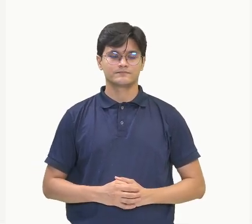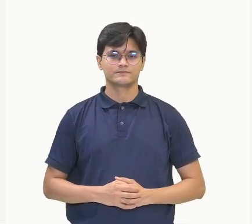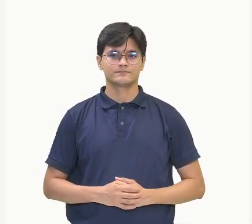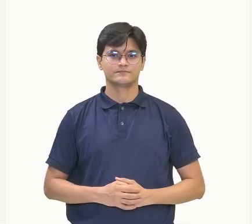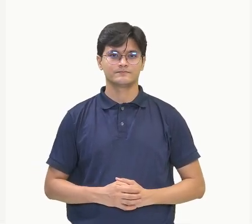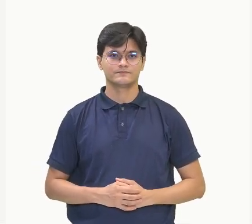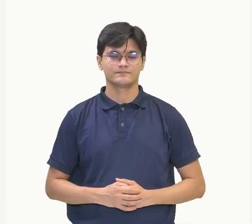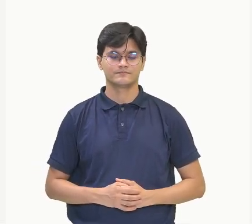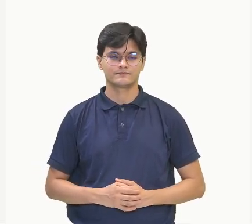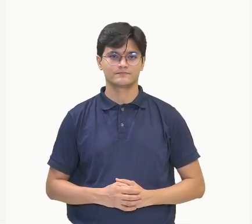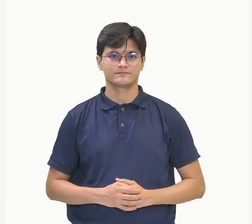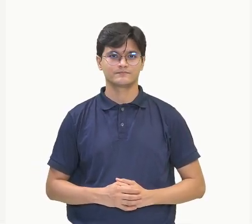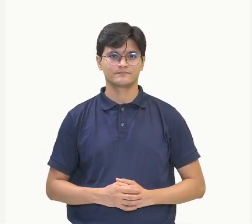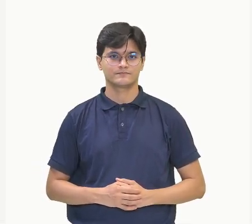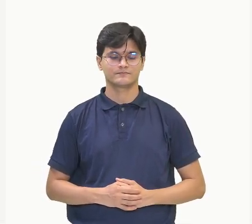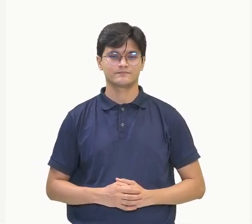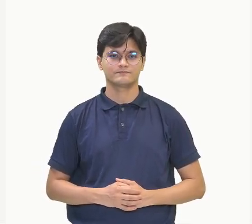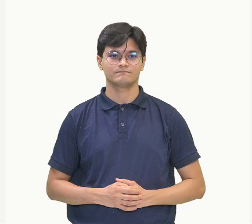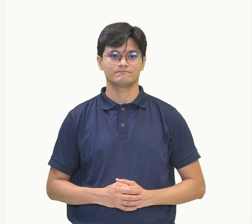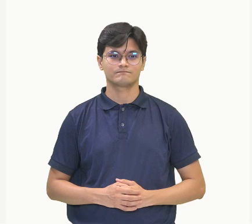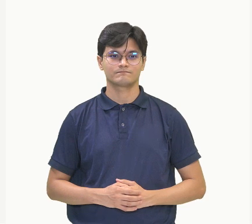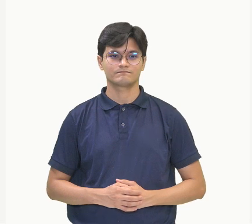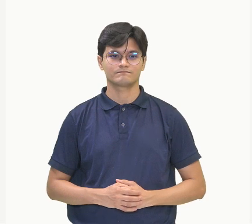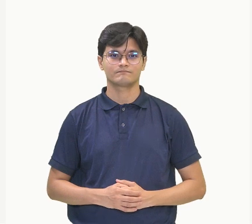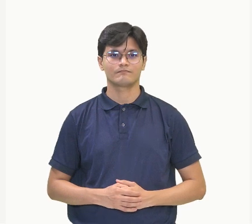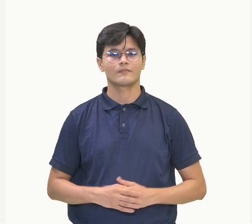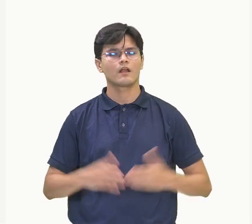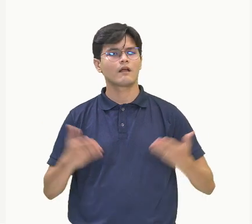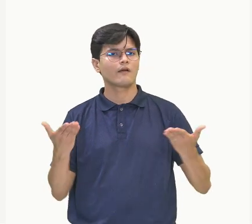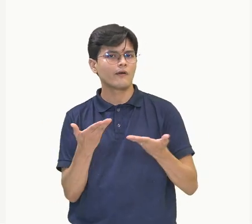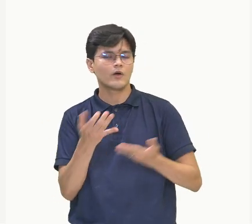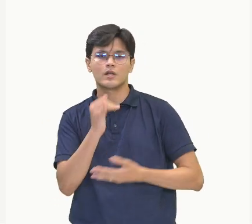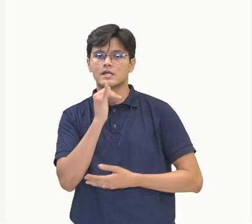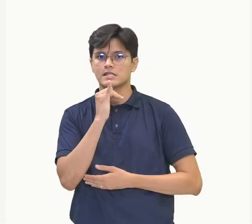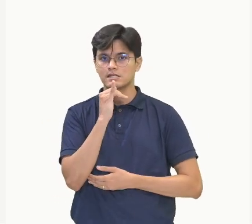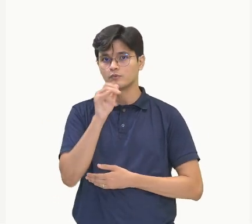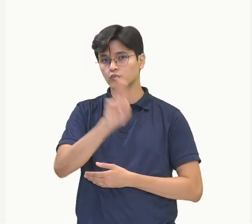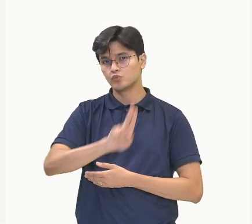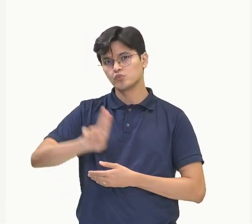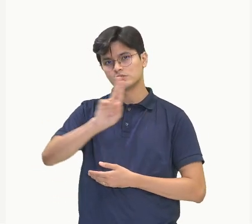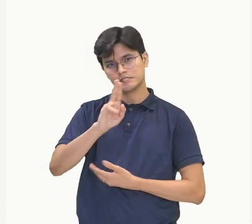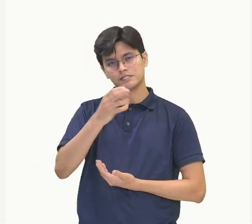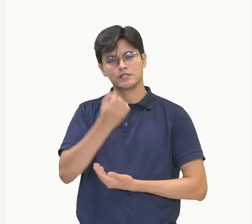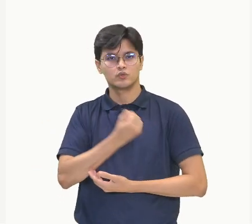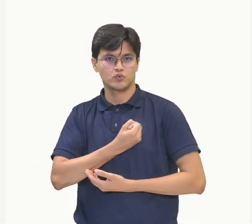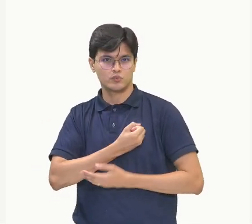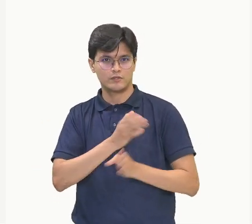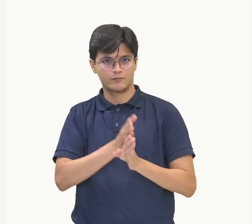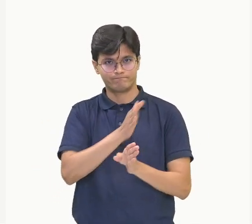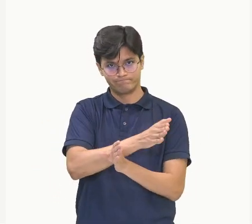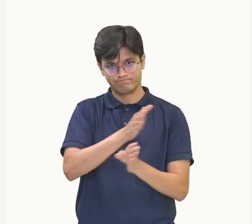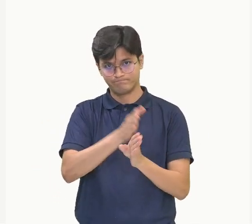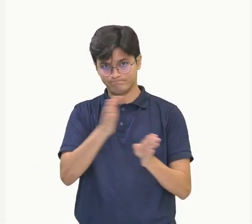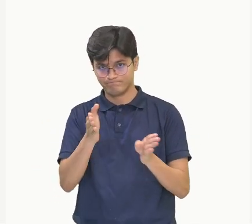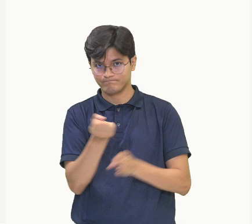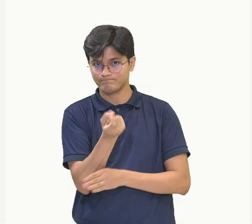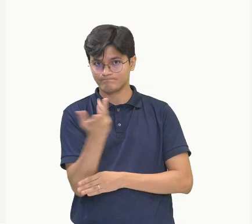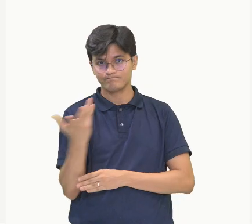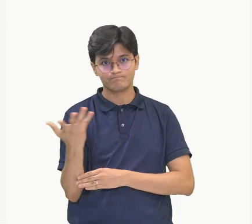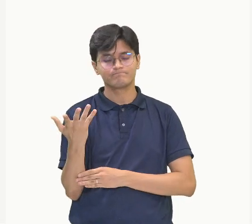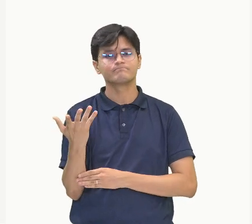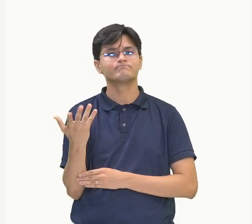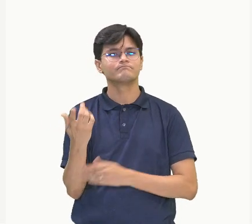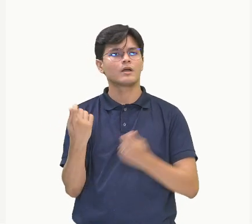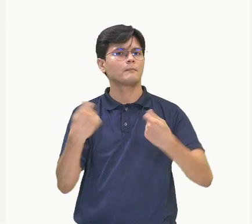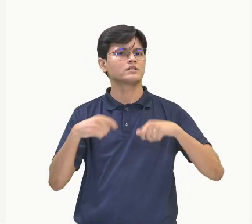Tranquilo, professor. Agora eu tenho exemplos com números inteiros. O que é que eu vou fazer? Vai trabalhar